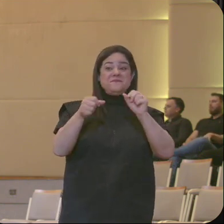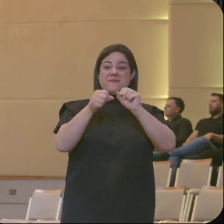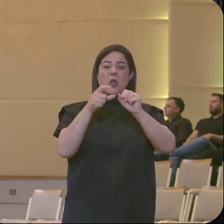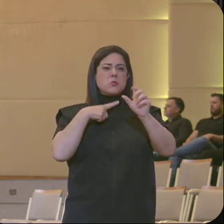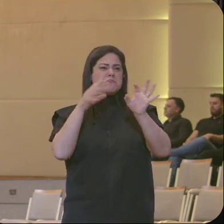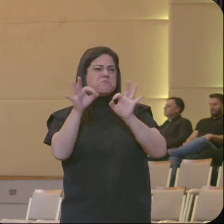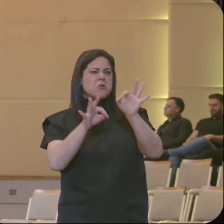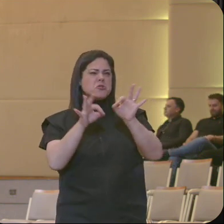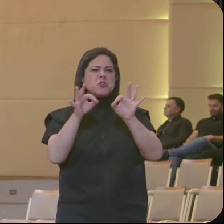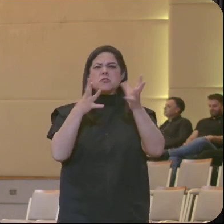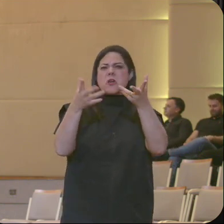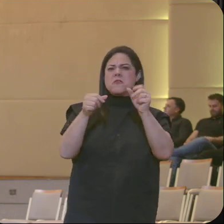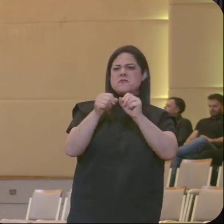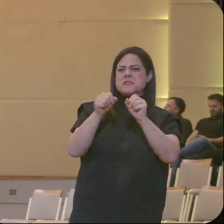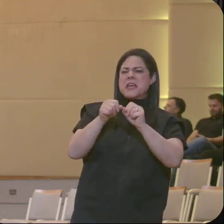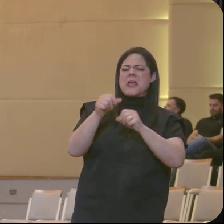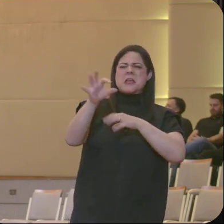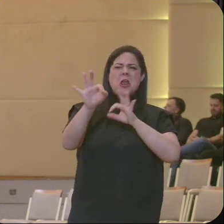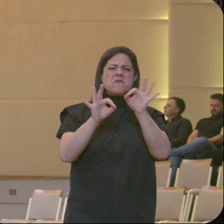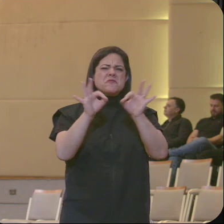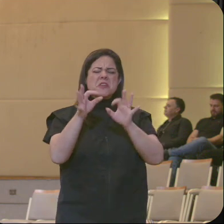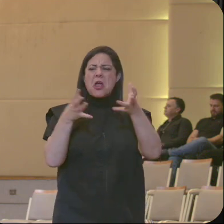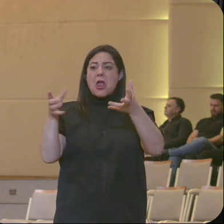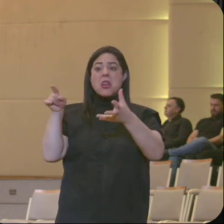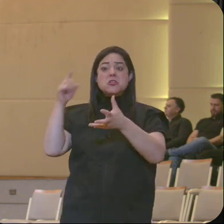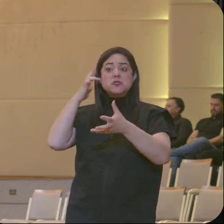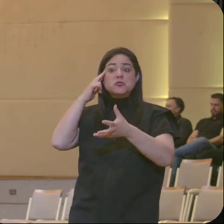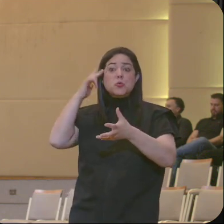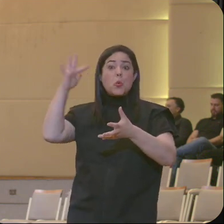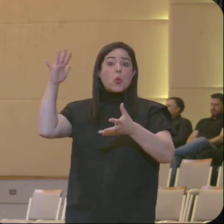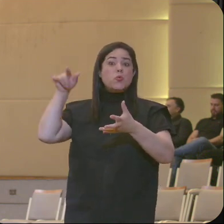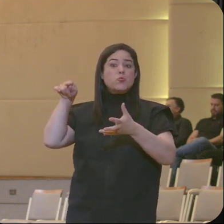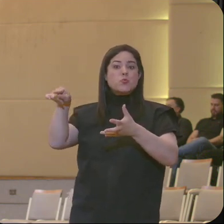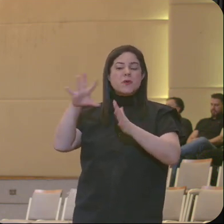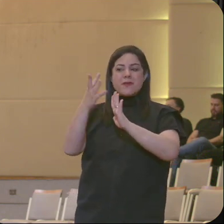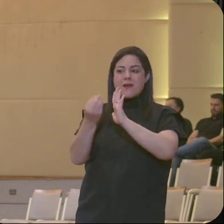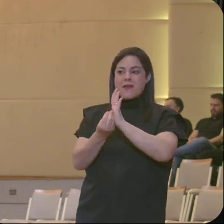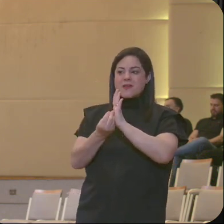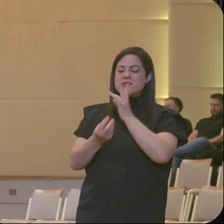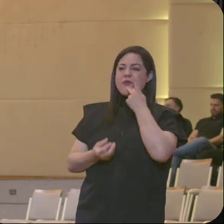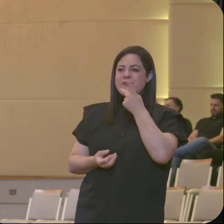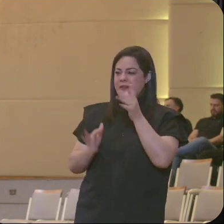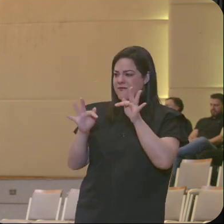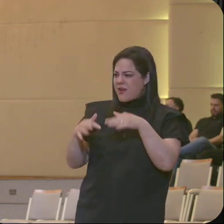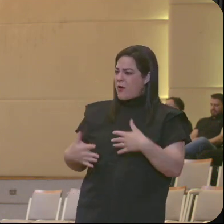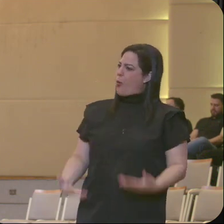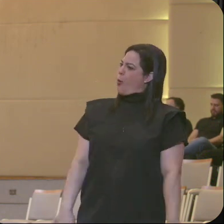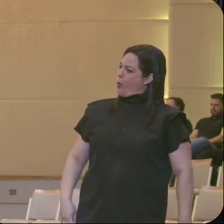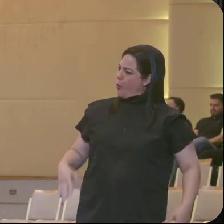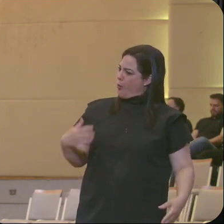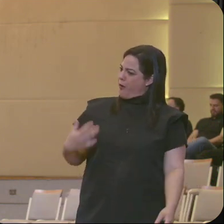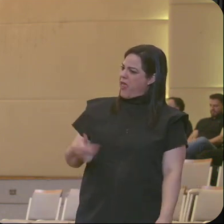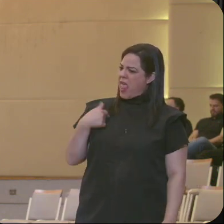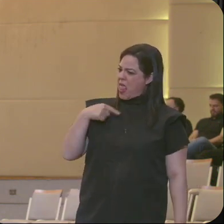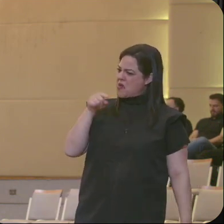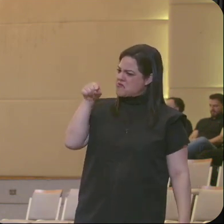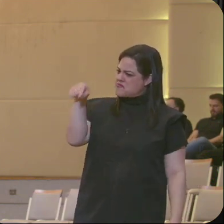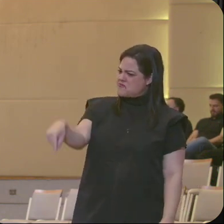esse projeto, eu quero fazer isso, eu quero fazer aquilo, eu quero fazer aquilo outro. E eu falei para ele no final assim, rapaz, eu vim